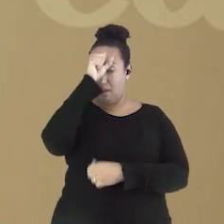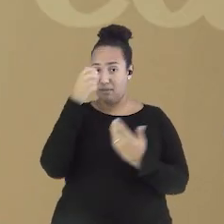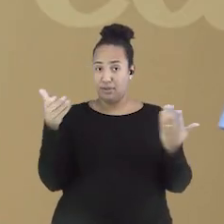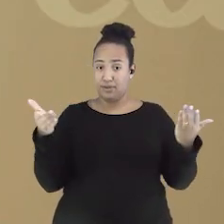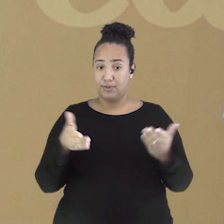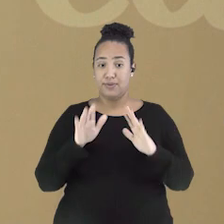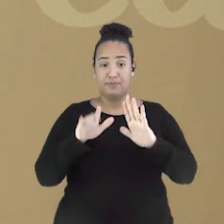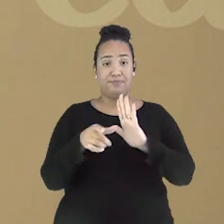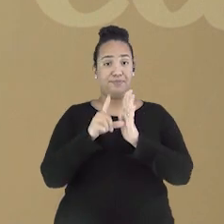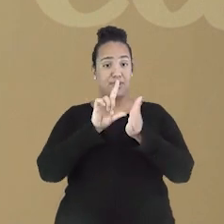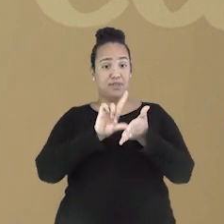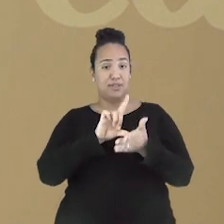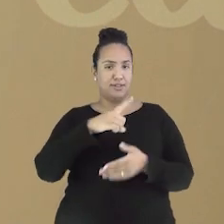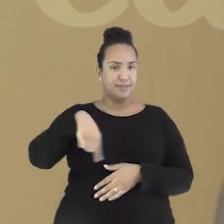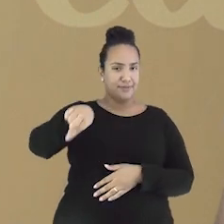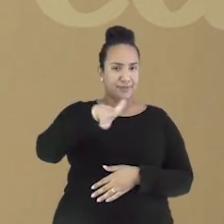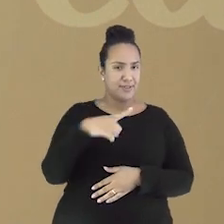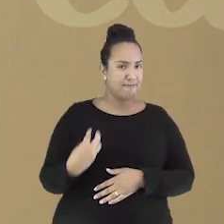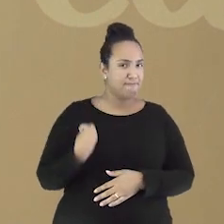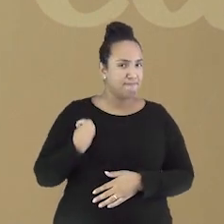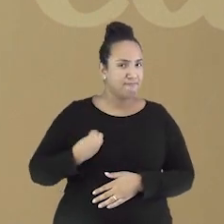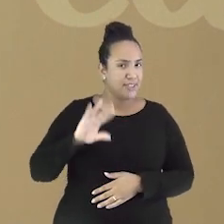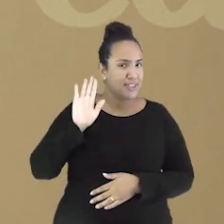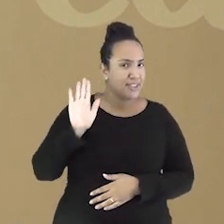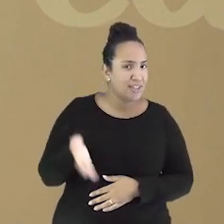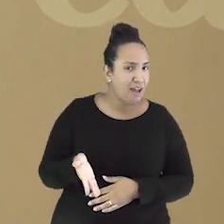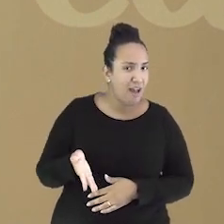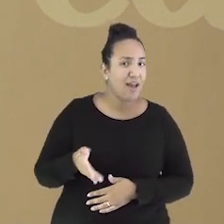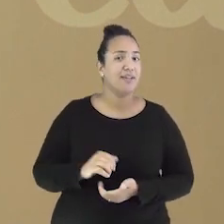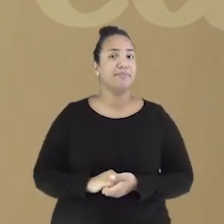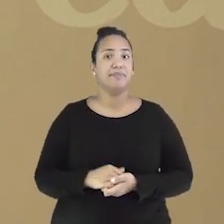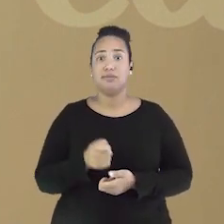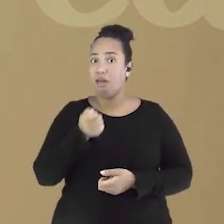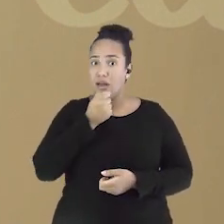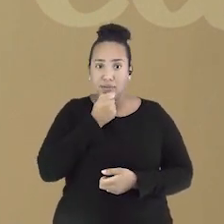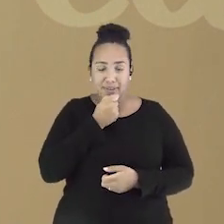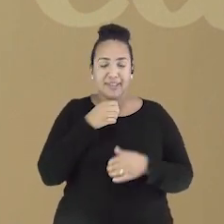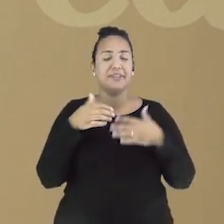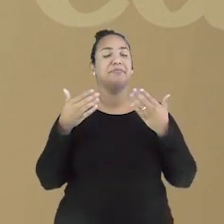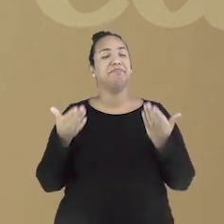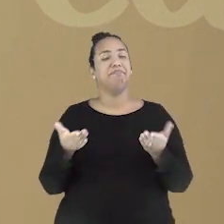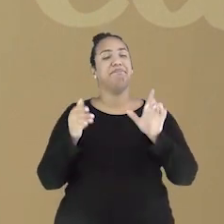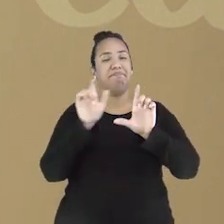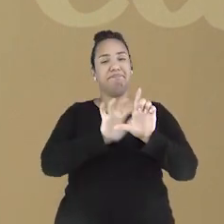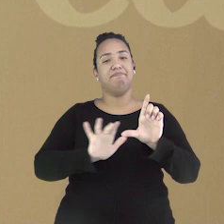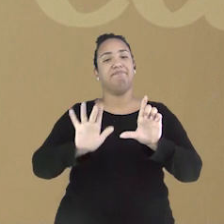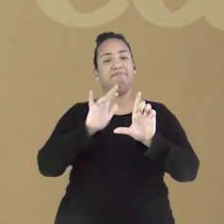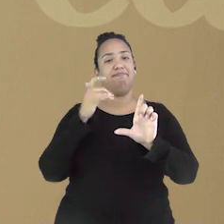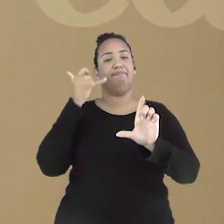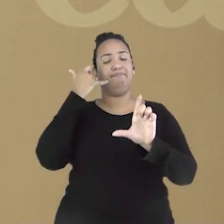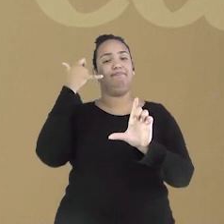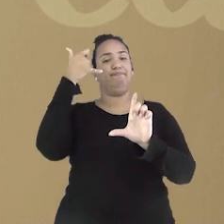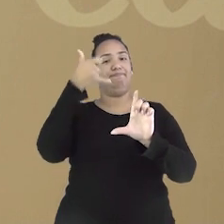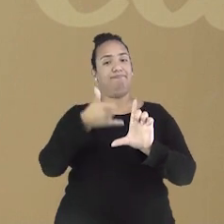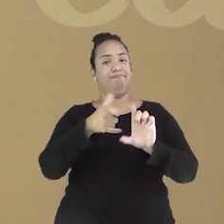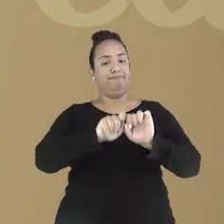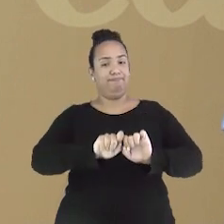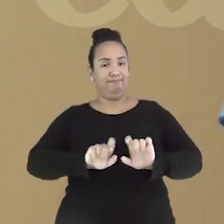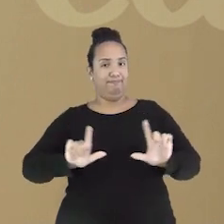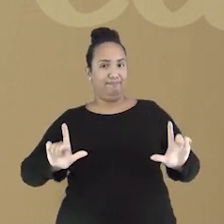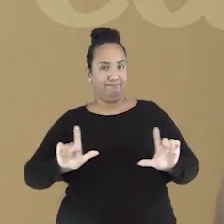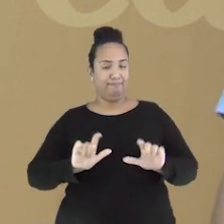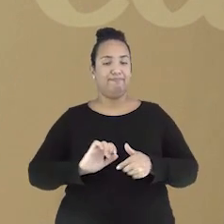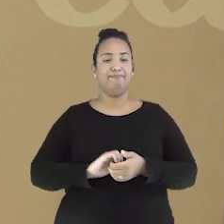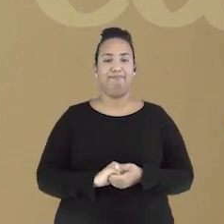hoje? Mas antes disso, você já marcou a sua presença na aula de hoje? Se ainda não marcou, é só apontar a câmera do seu celular para o QR Code